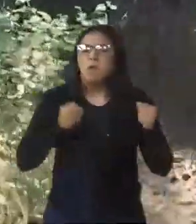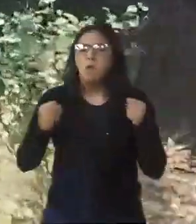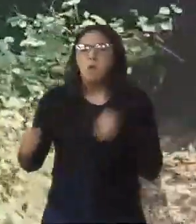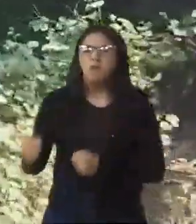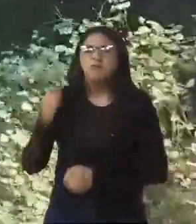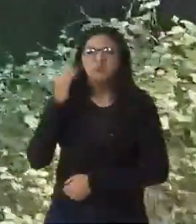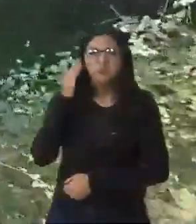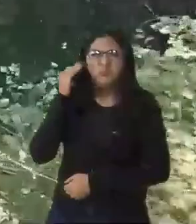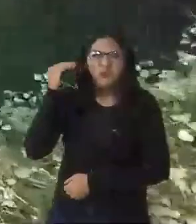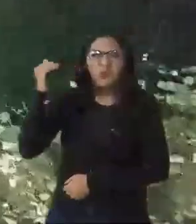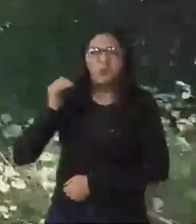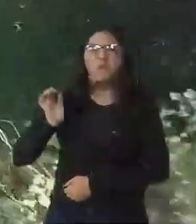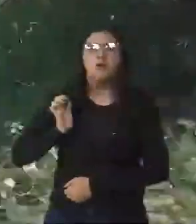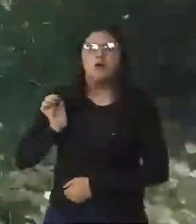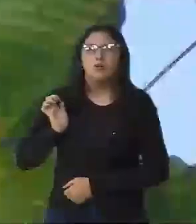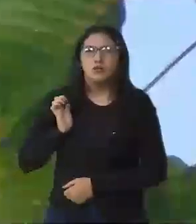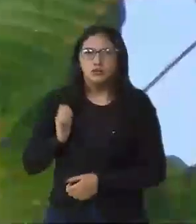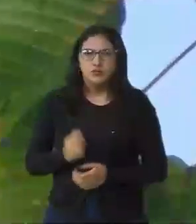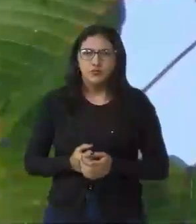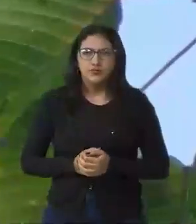maiorais contra tudo o que respira.